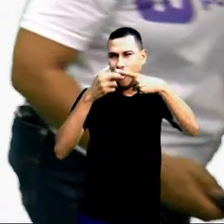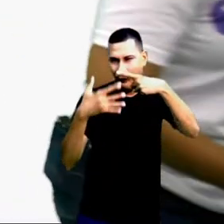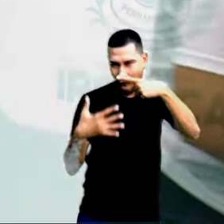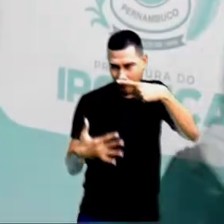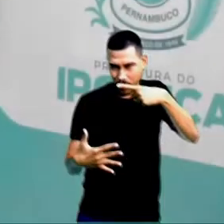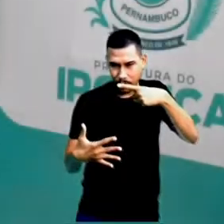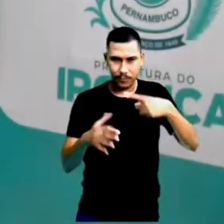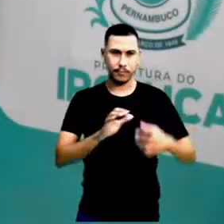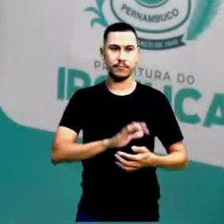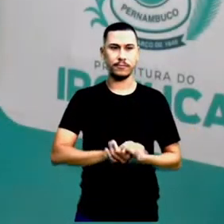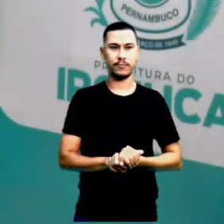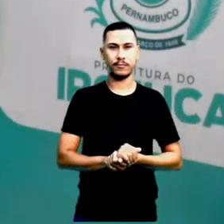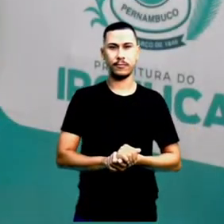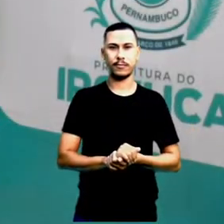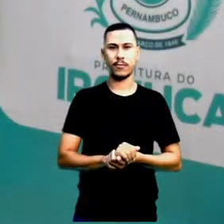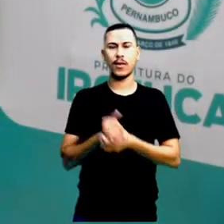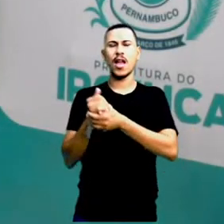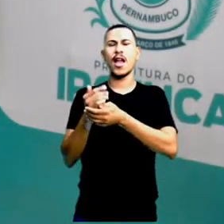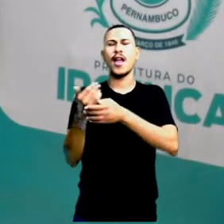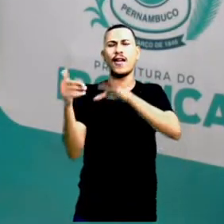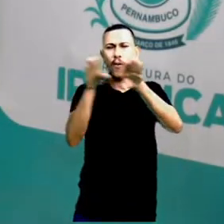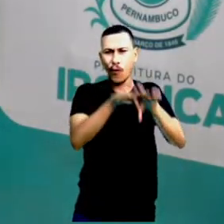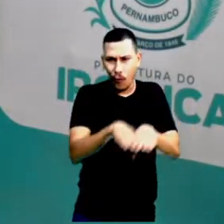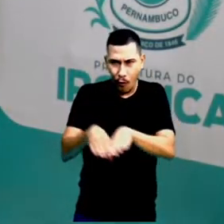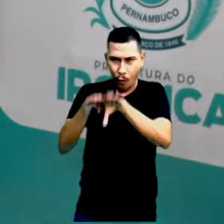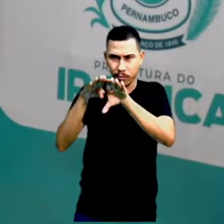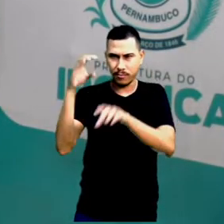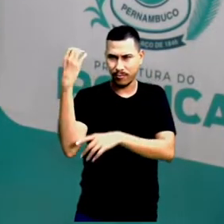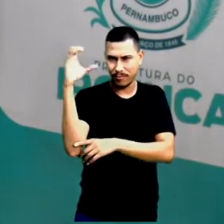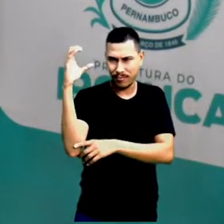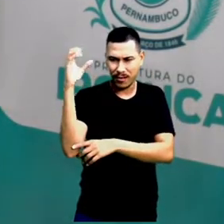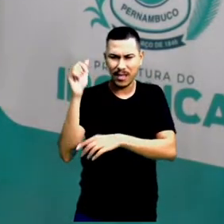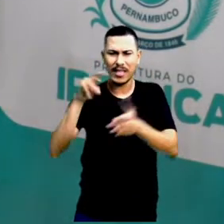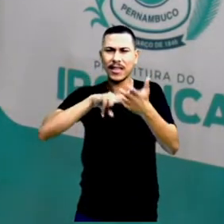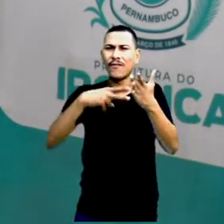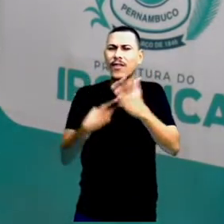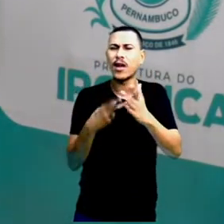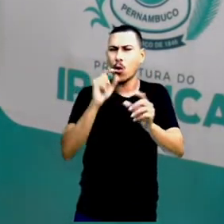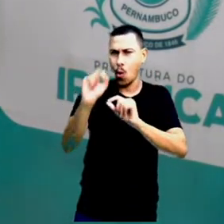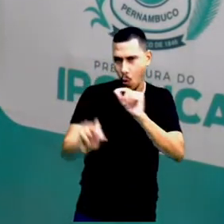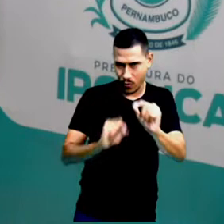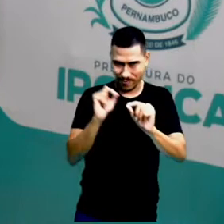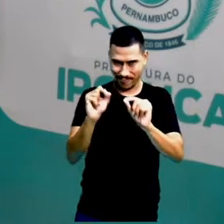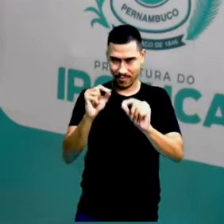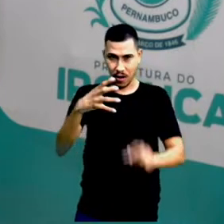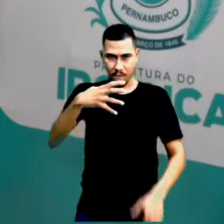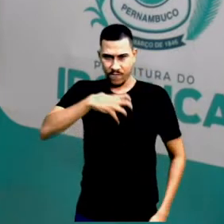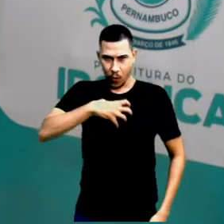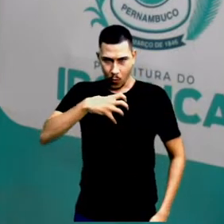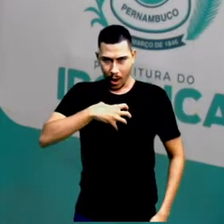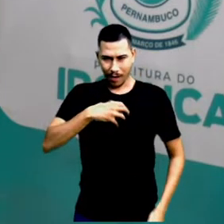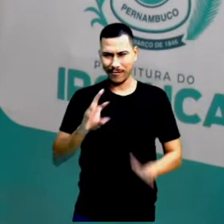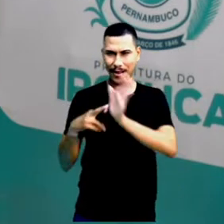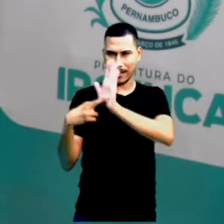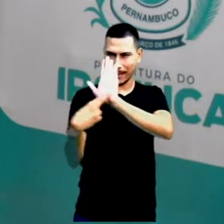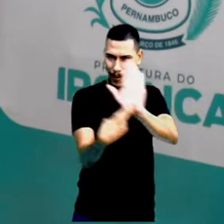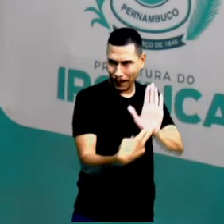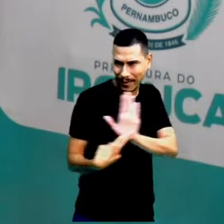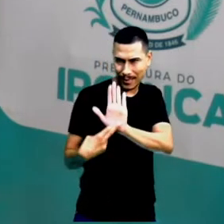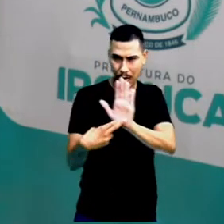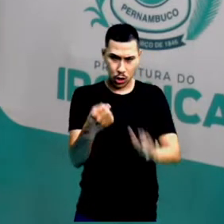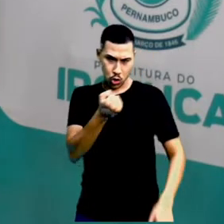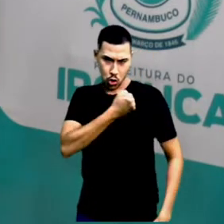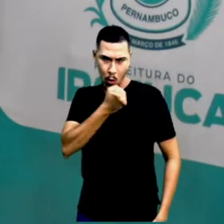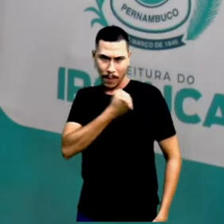científica? A notação científica é uma forma de representar